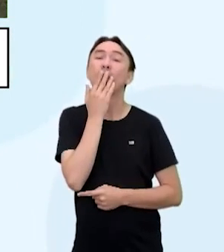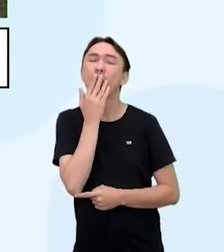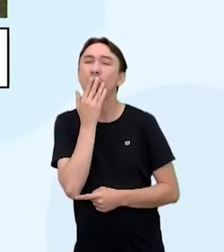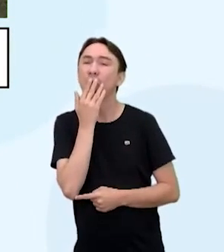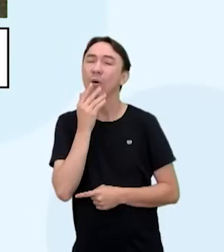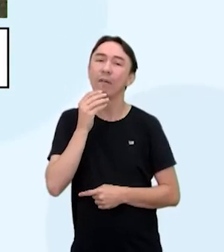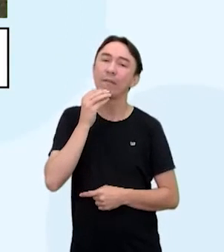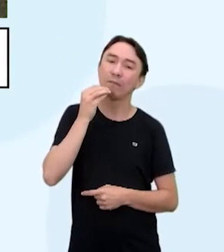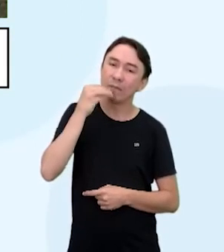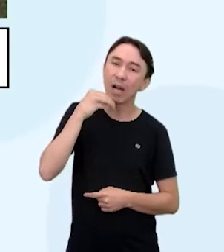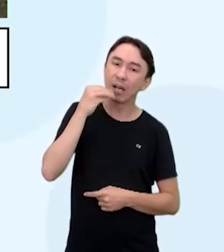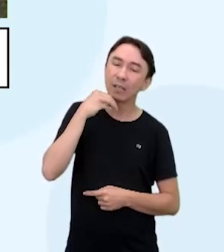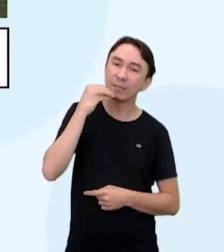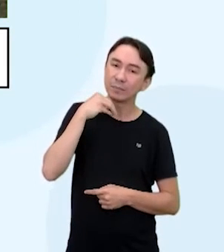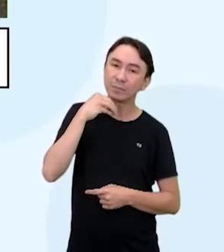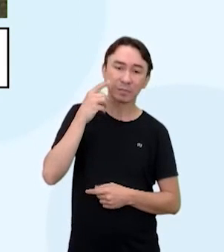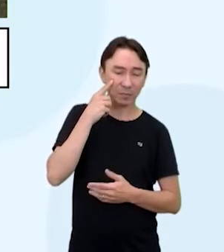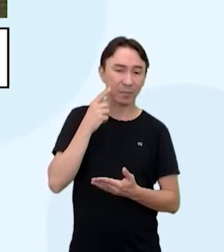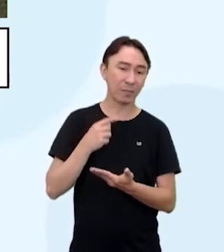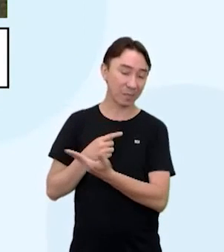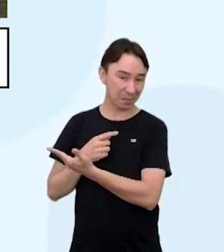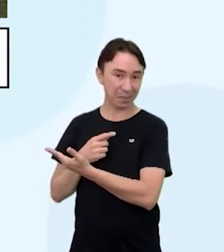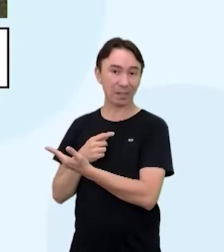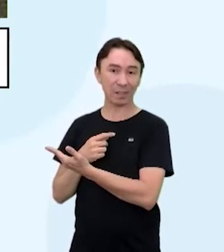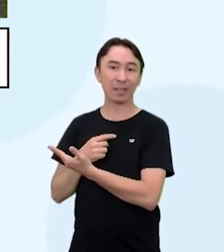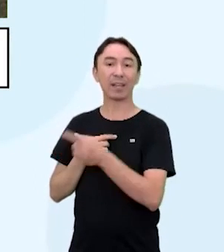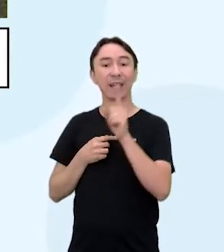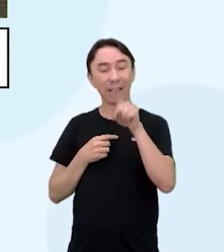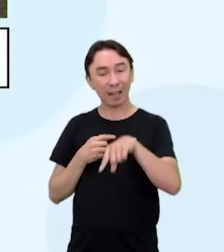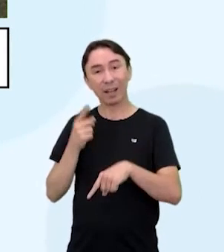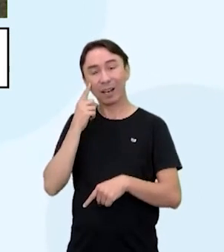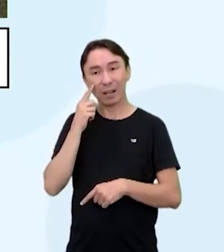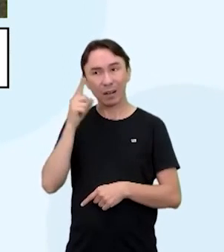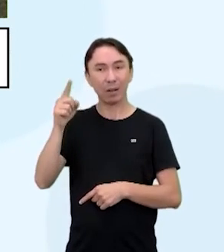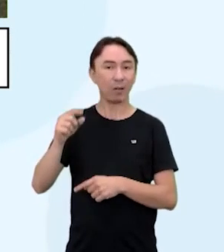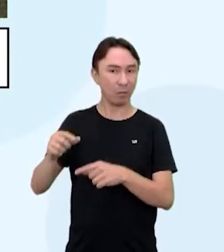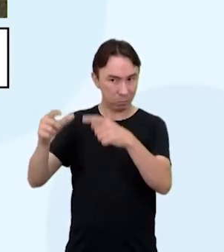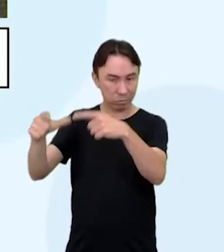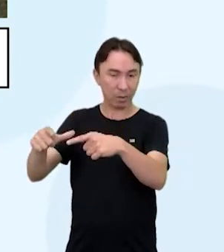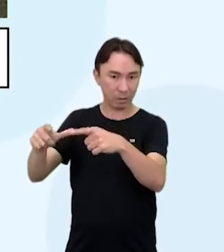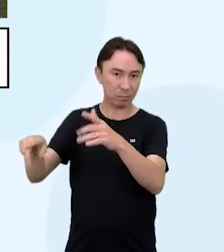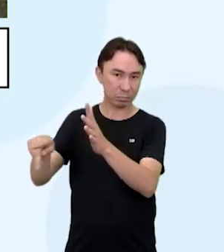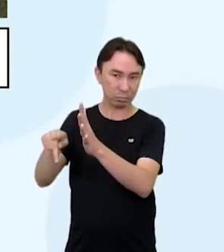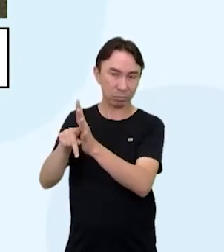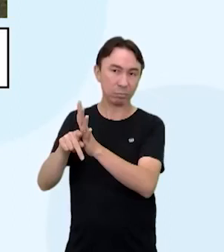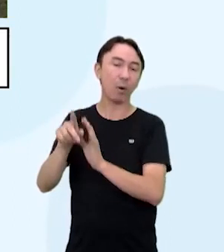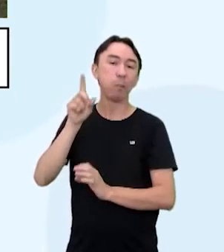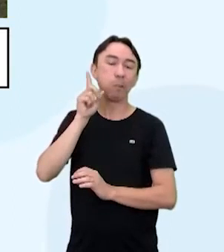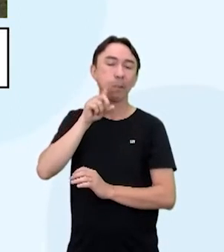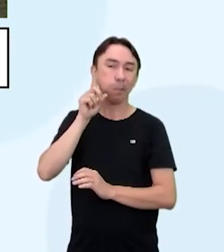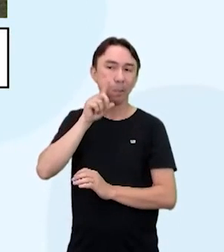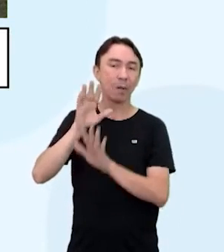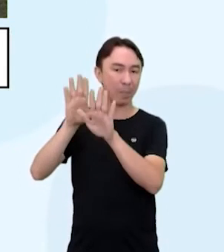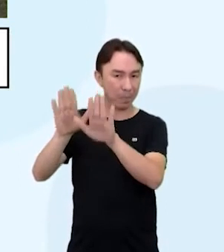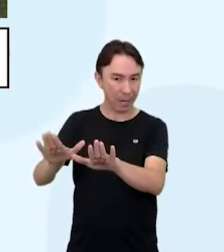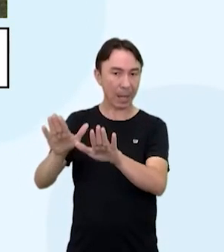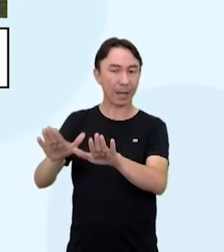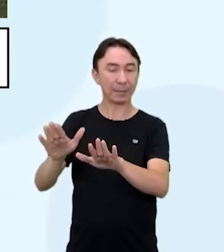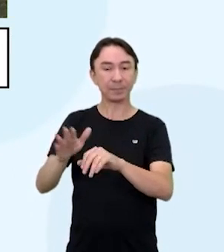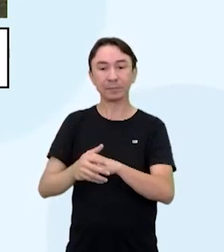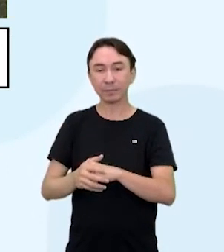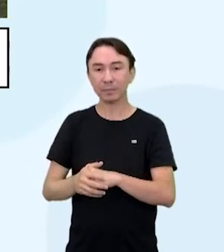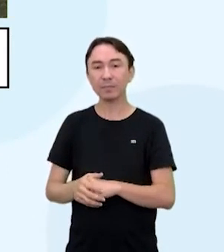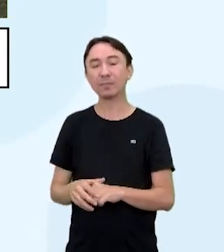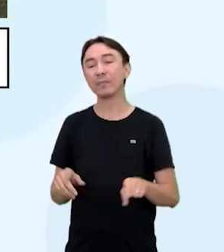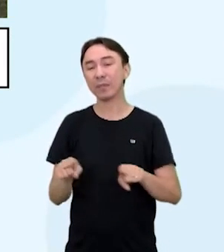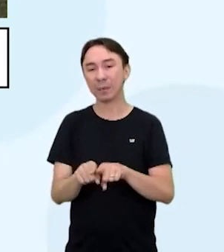e se encontra nos Estados Unidos. A outra já é aquela que a gente mais conhece, que tem as